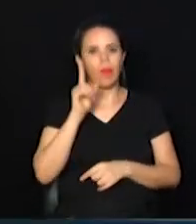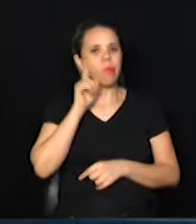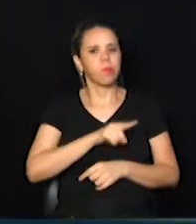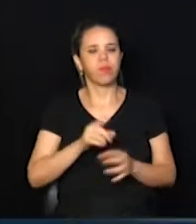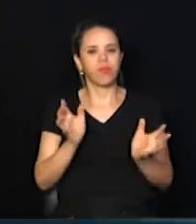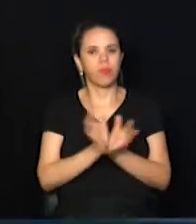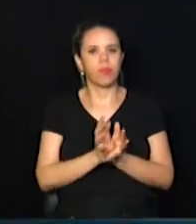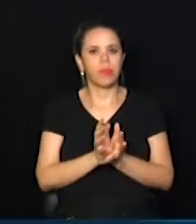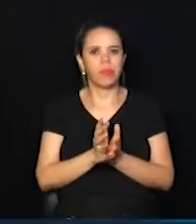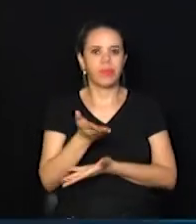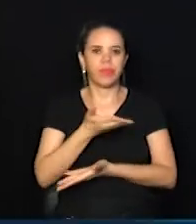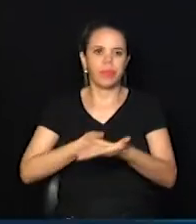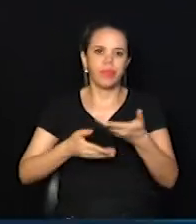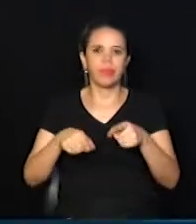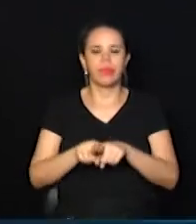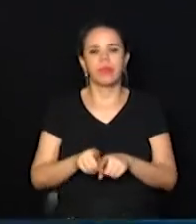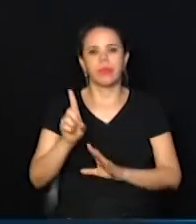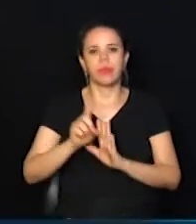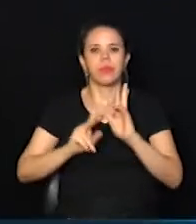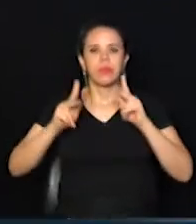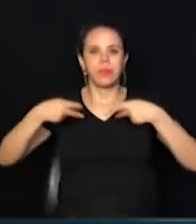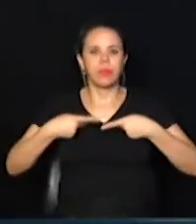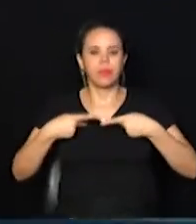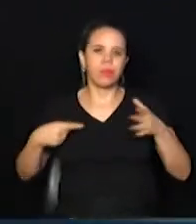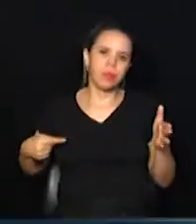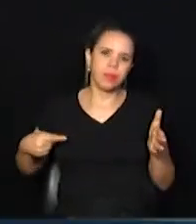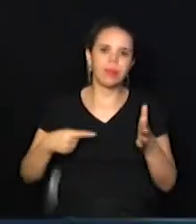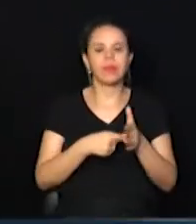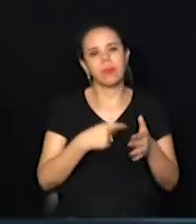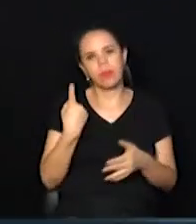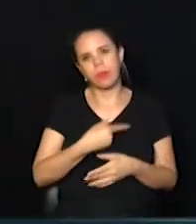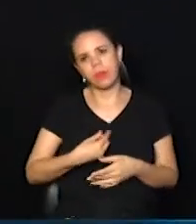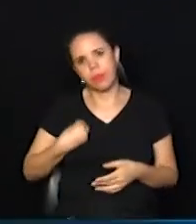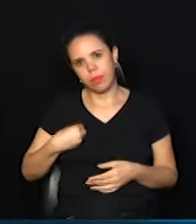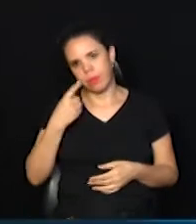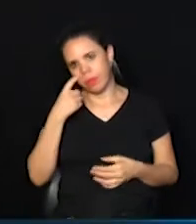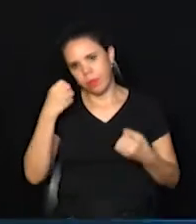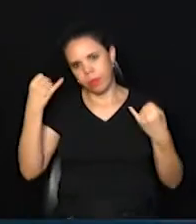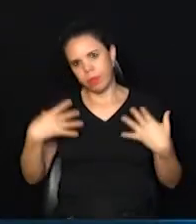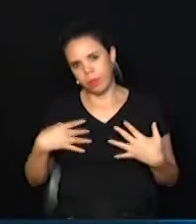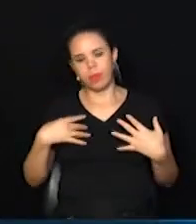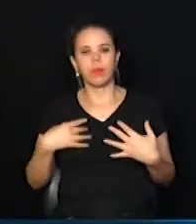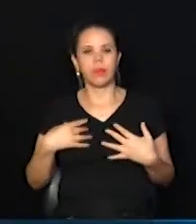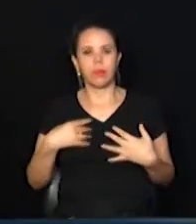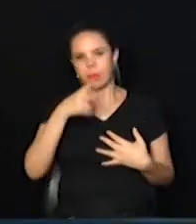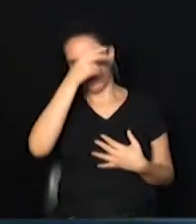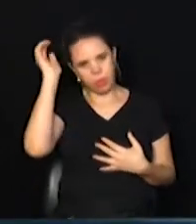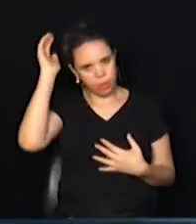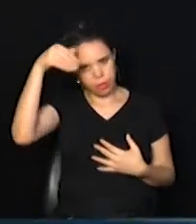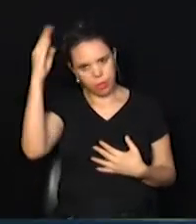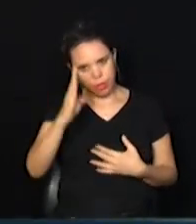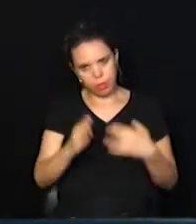Comissão Interamericana de Direitos Humanos, uma denúncia em que nós estamos relatando que a República Federativa do